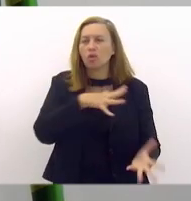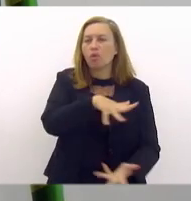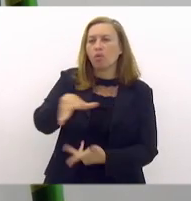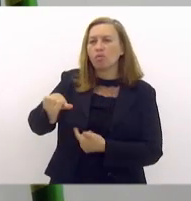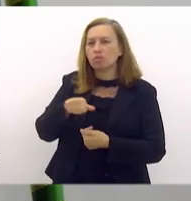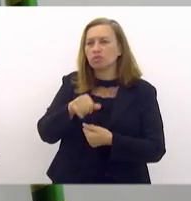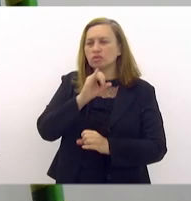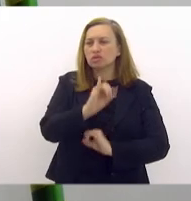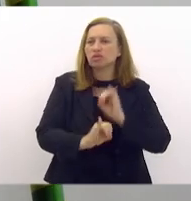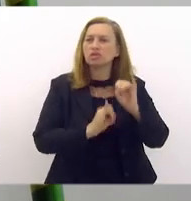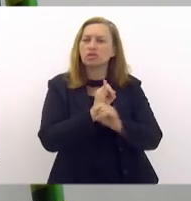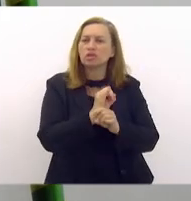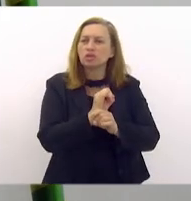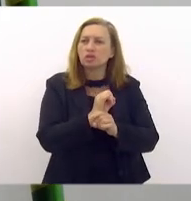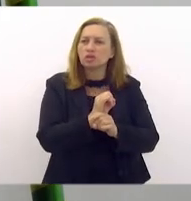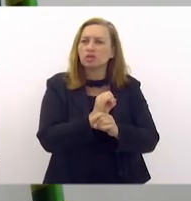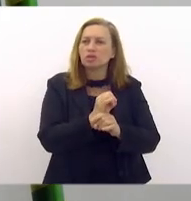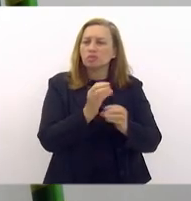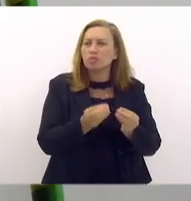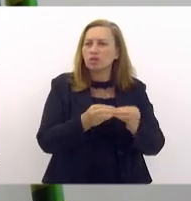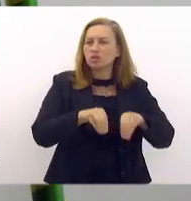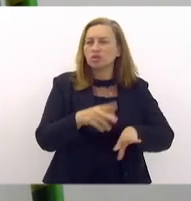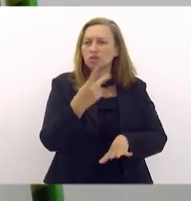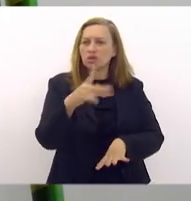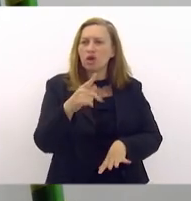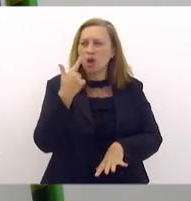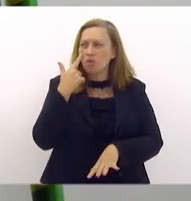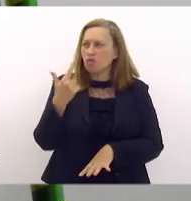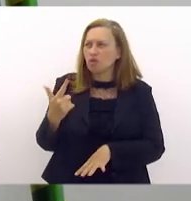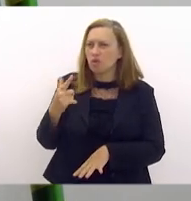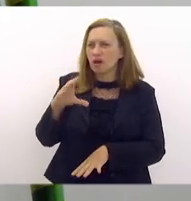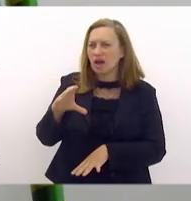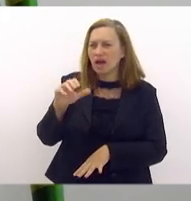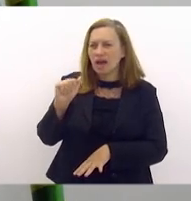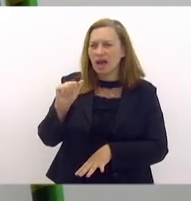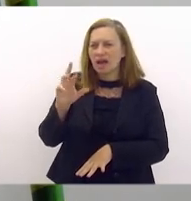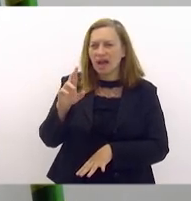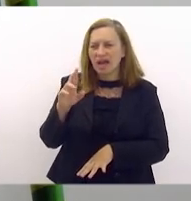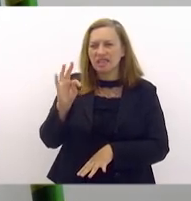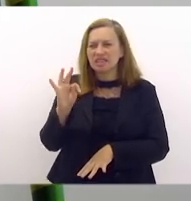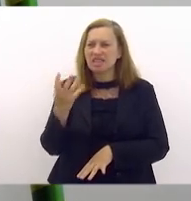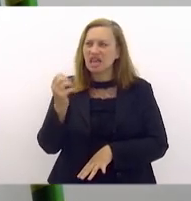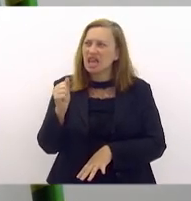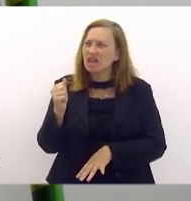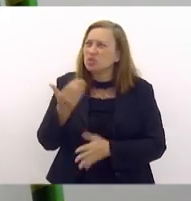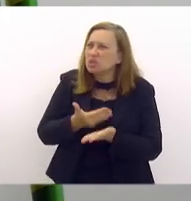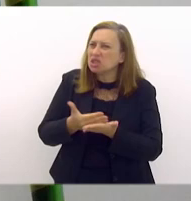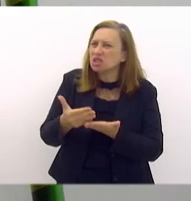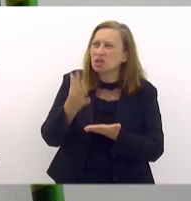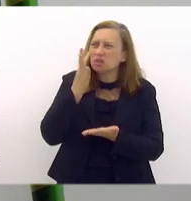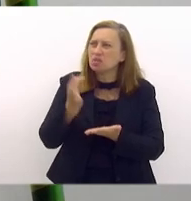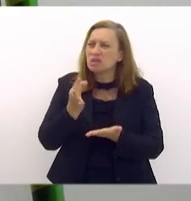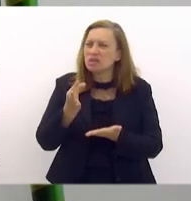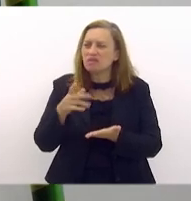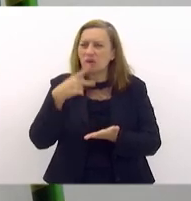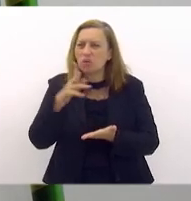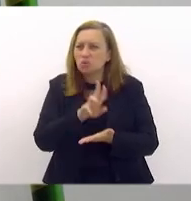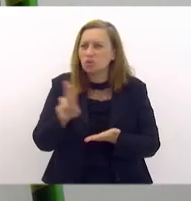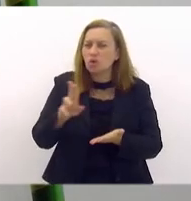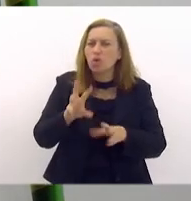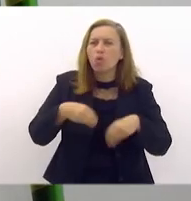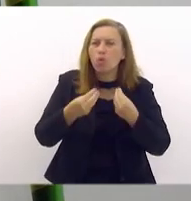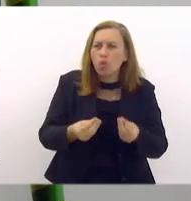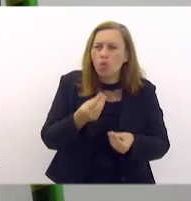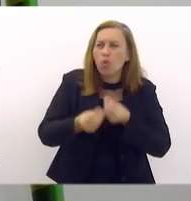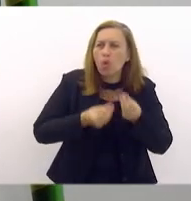e as suas consequências. Início, eu vi uma cartilha. Logo no início, não era nem, não sei nem se a senhora nomeou de cartilha, como devemos